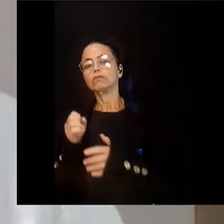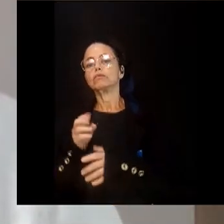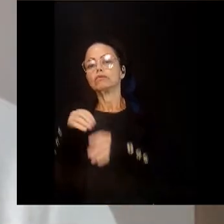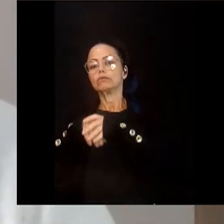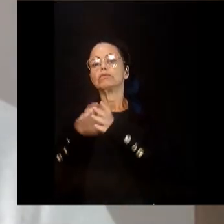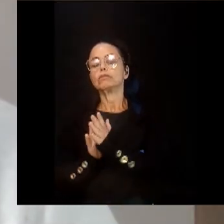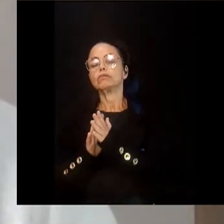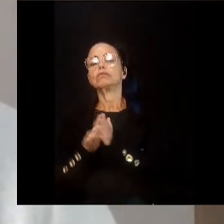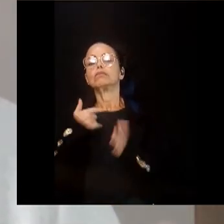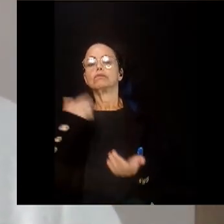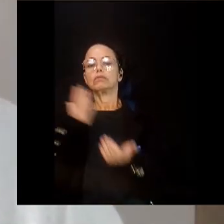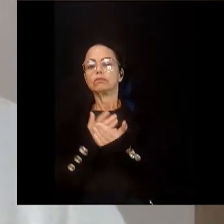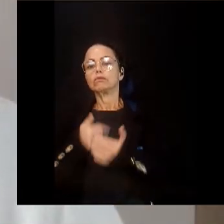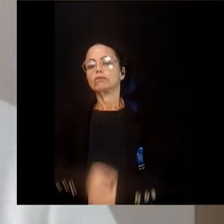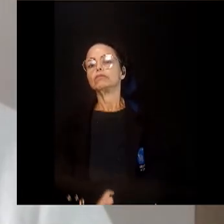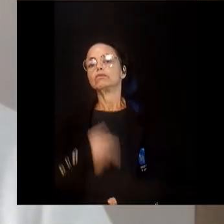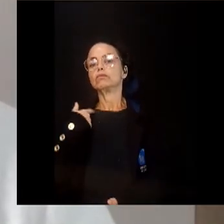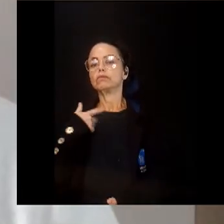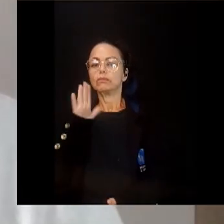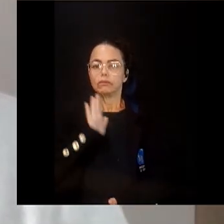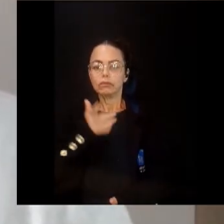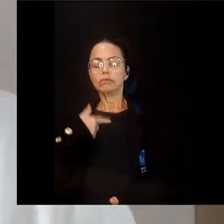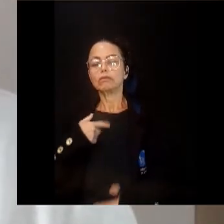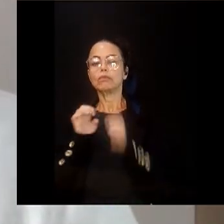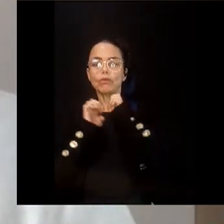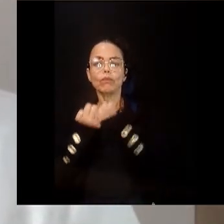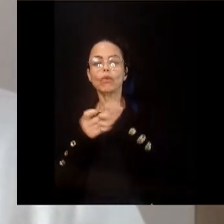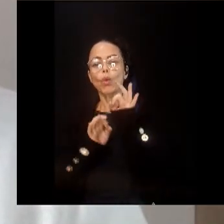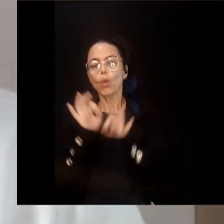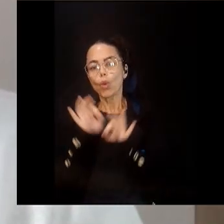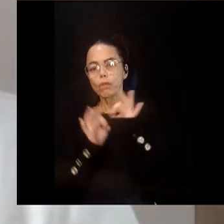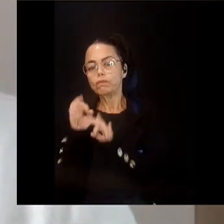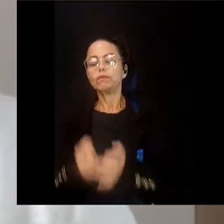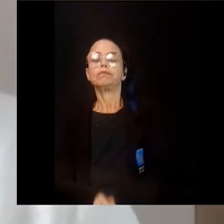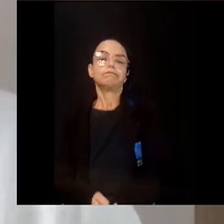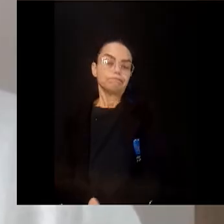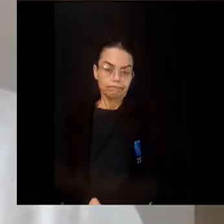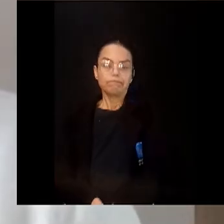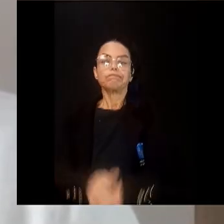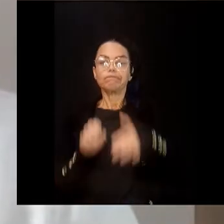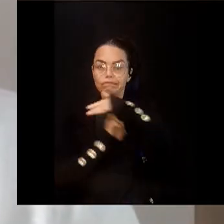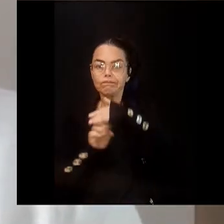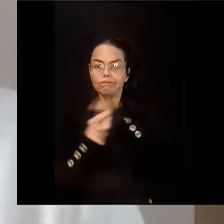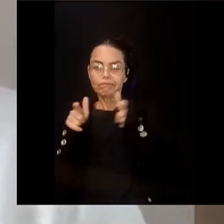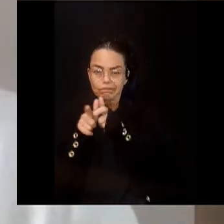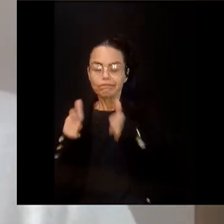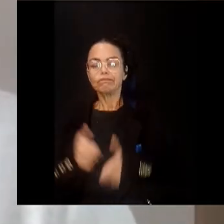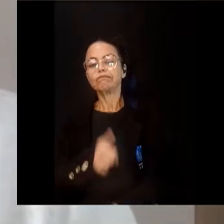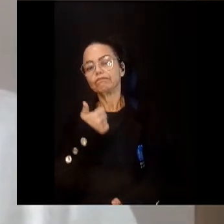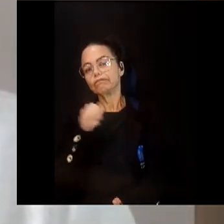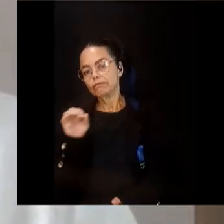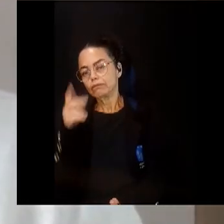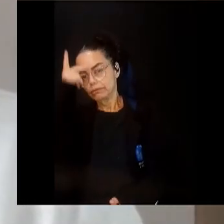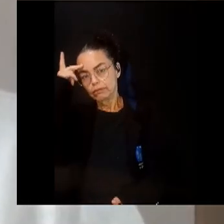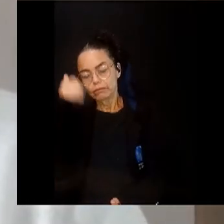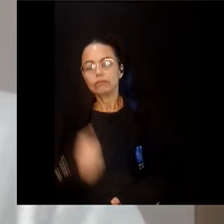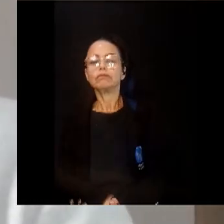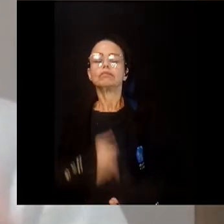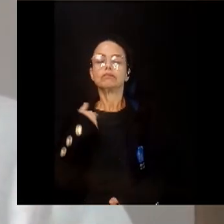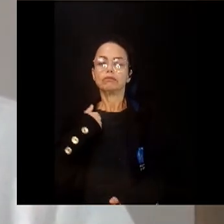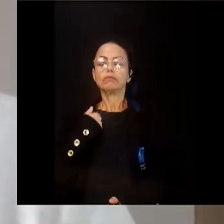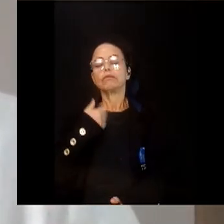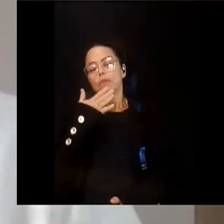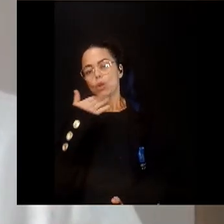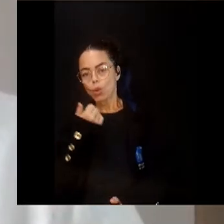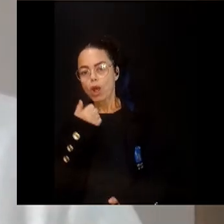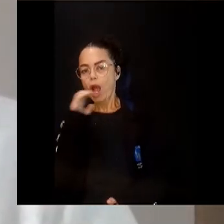ali ritos para isso, equipe preparada. Agora, uma empresa pequena, né, 10 pessoas, é muito mais vantajoso e rápido uma